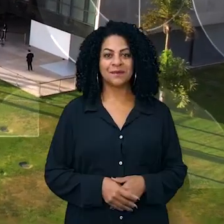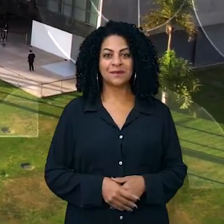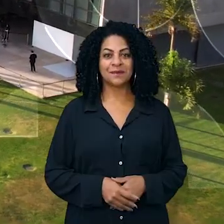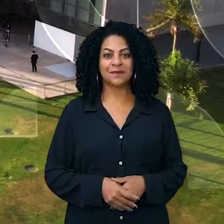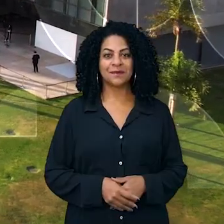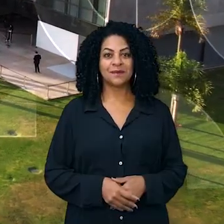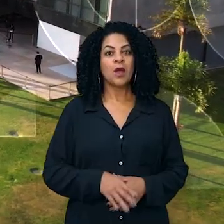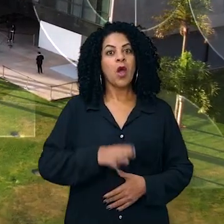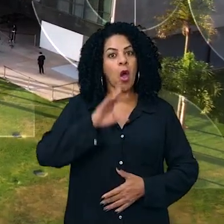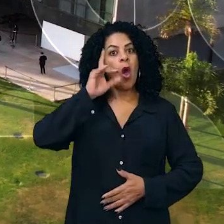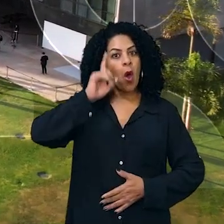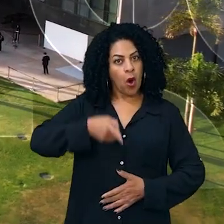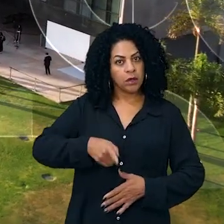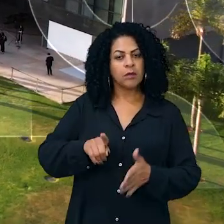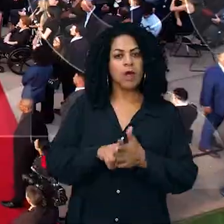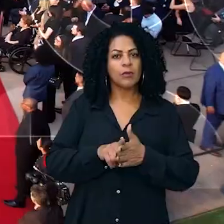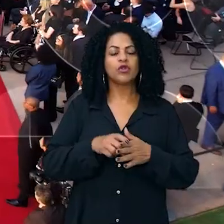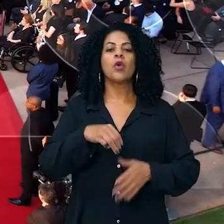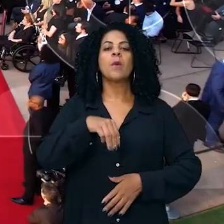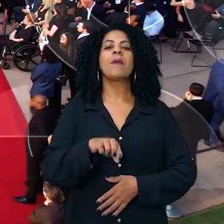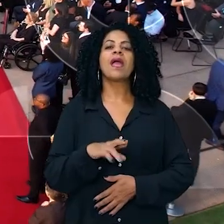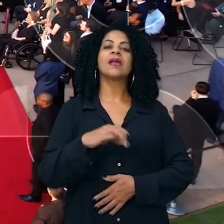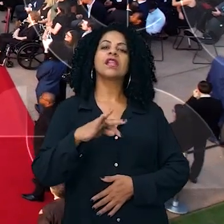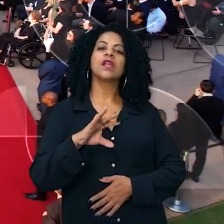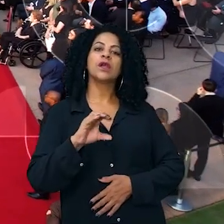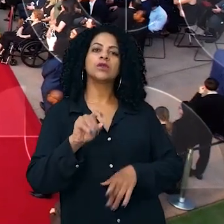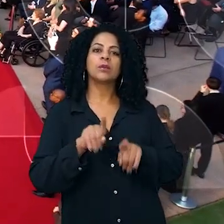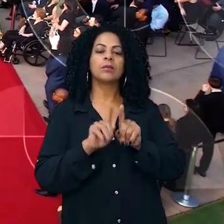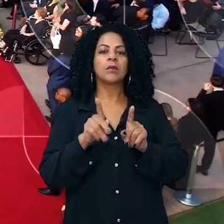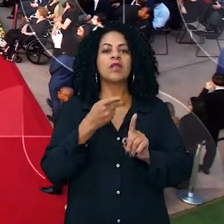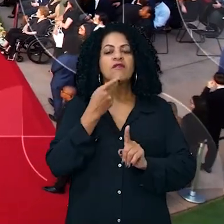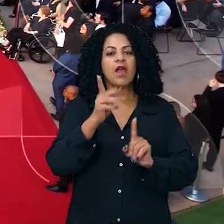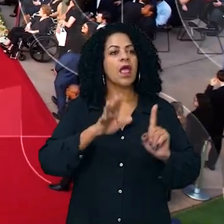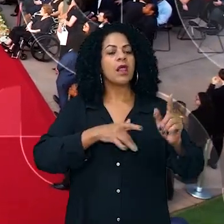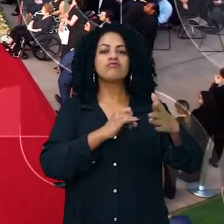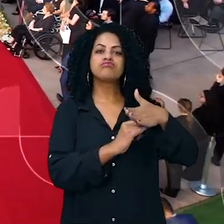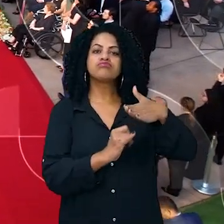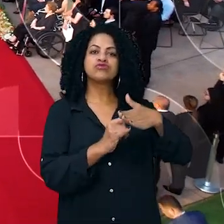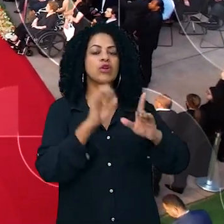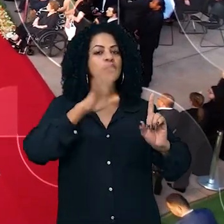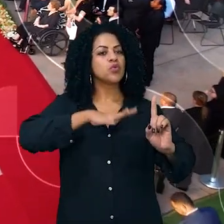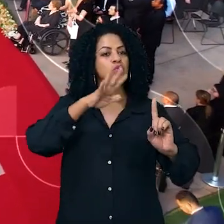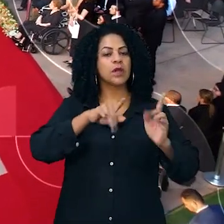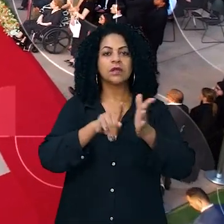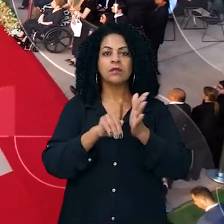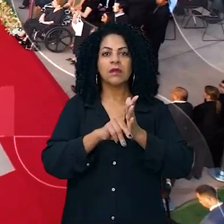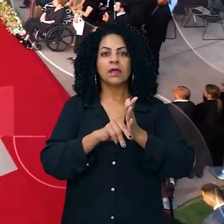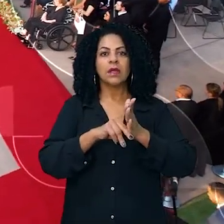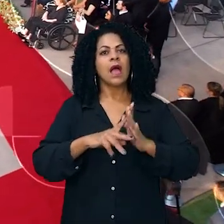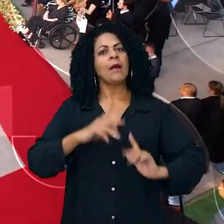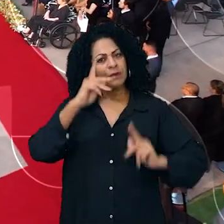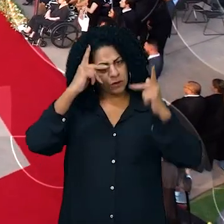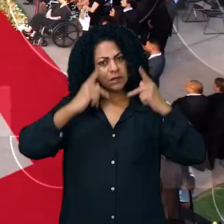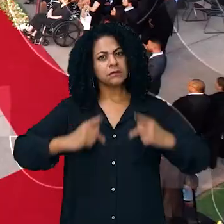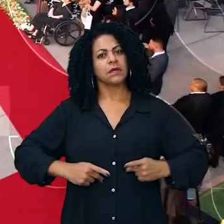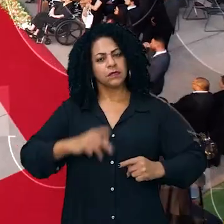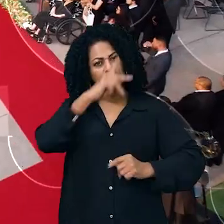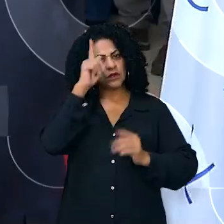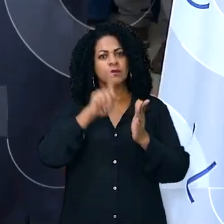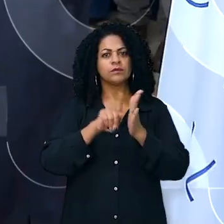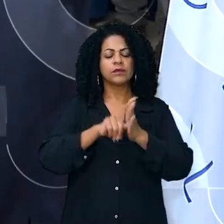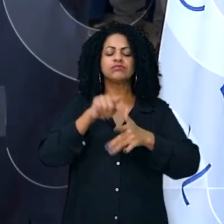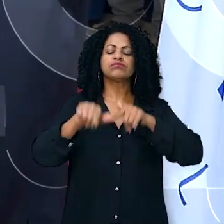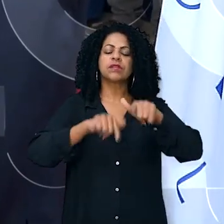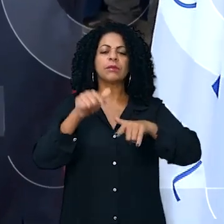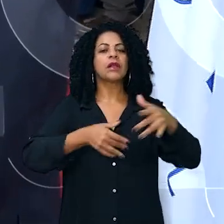Ordem do Mérito do Judiciário Trabalhista. TST homenageia instituições e personalidades que fizeram a diferença para a Justiça do Trabalho.